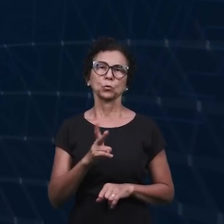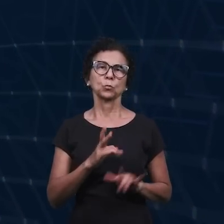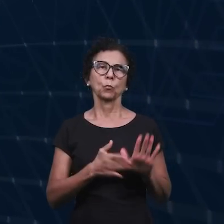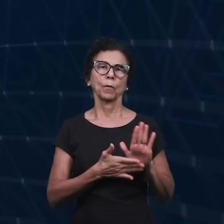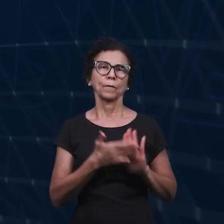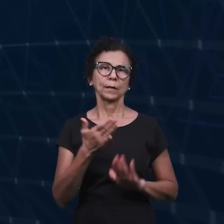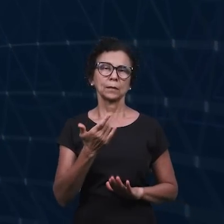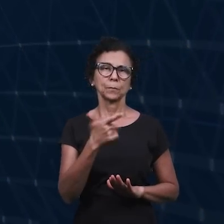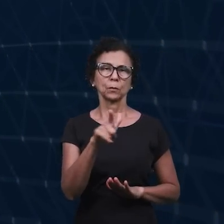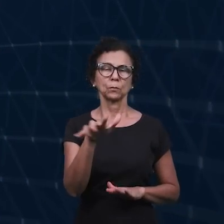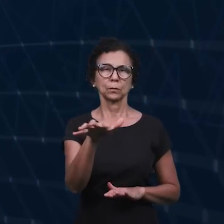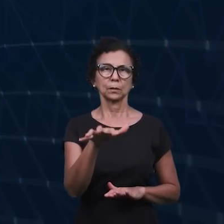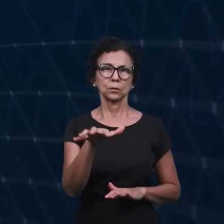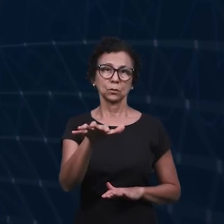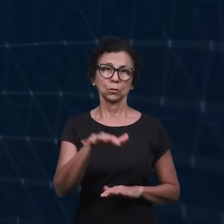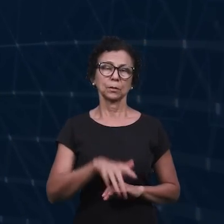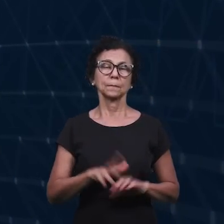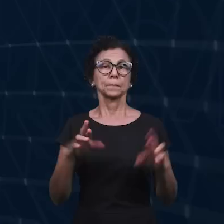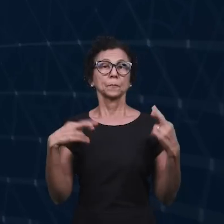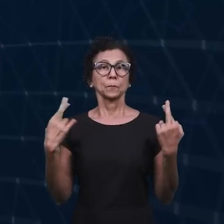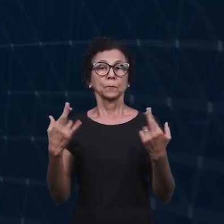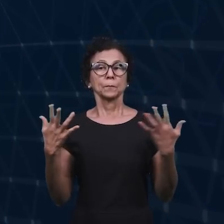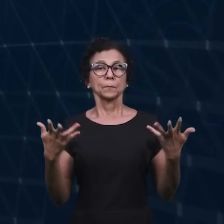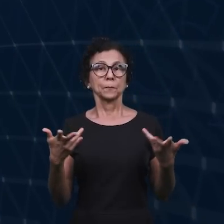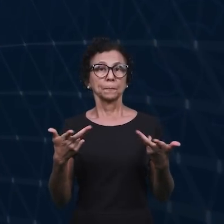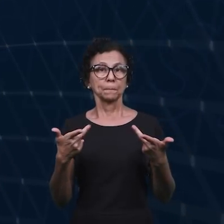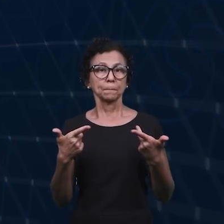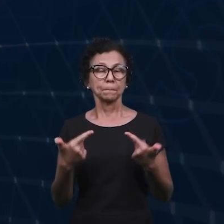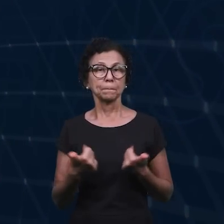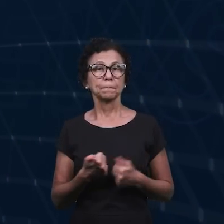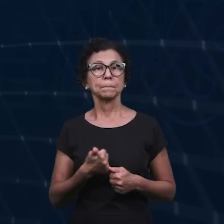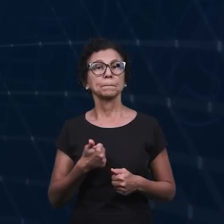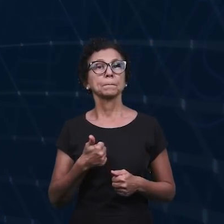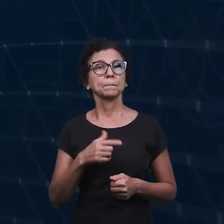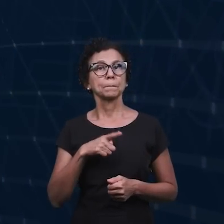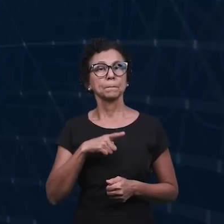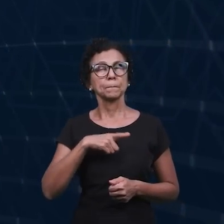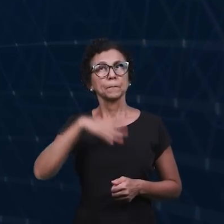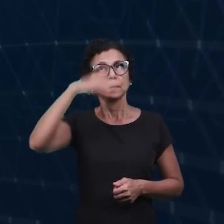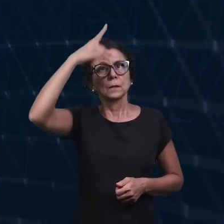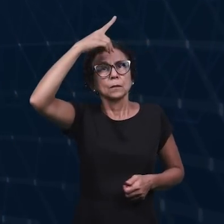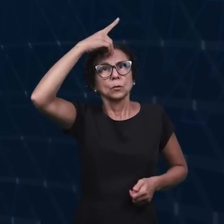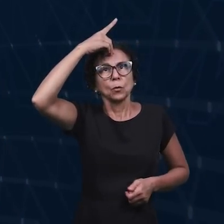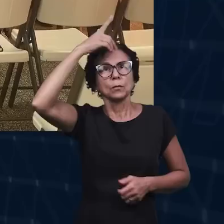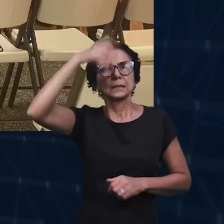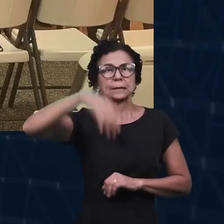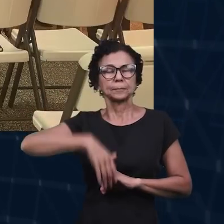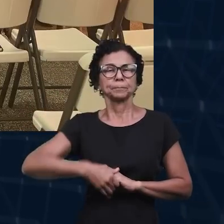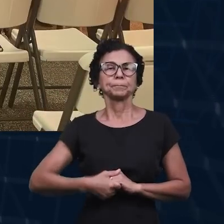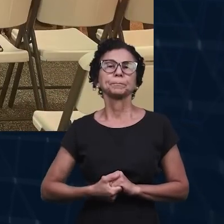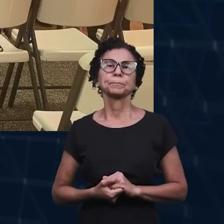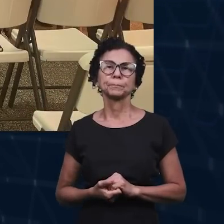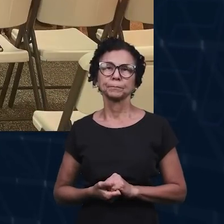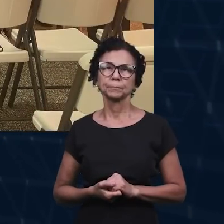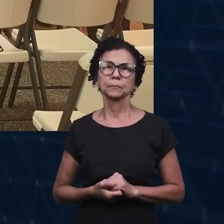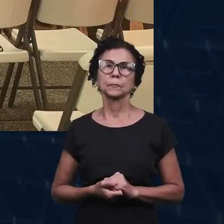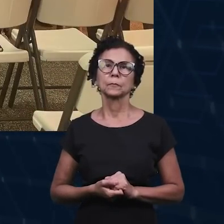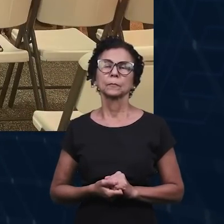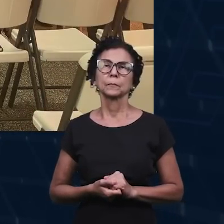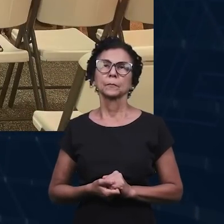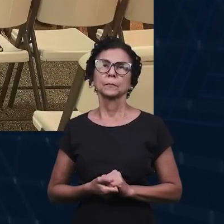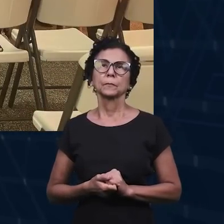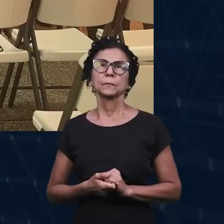Sula. Tivemos reuniões maravilhosas com manifestações de dons, as aulas que foram entregues.